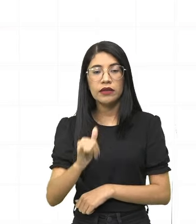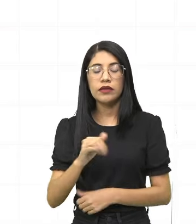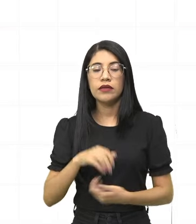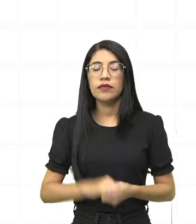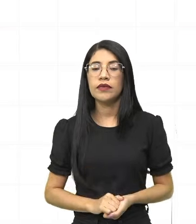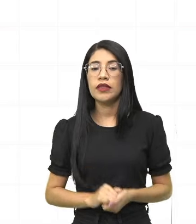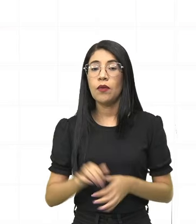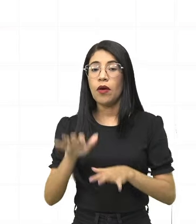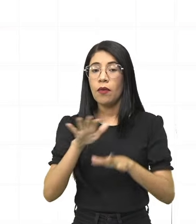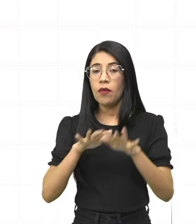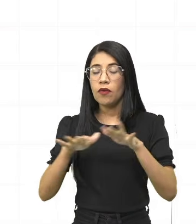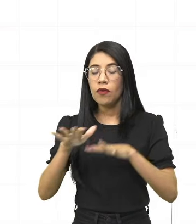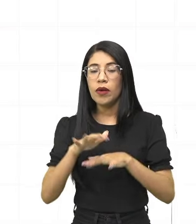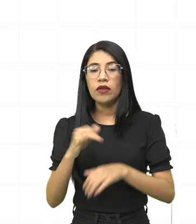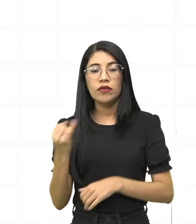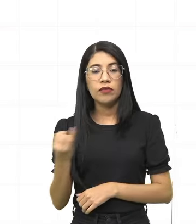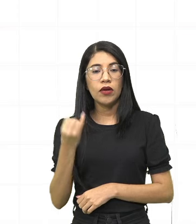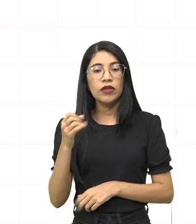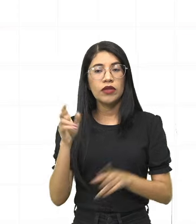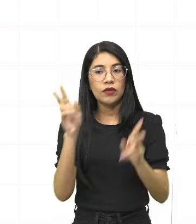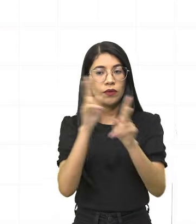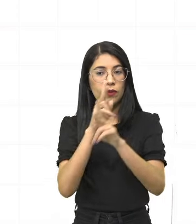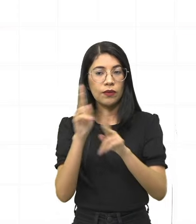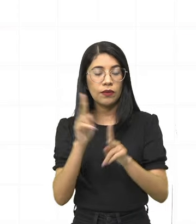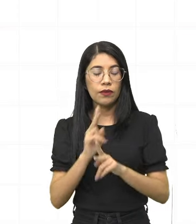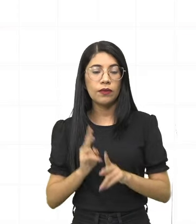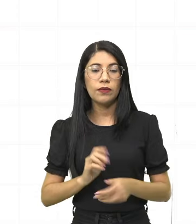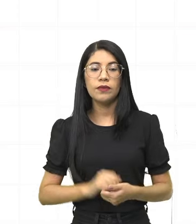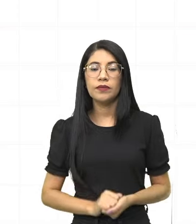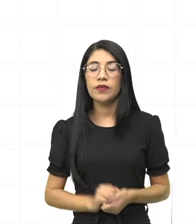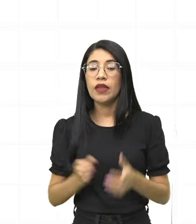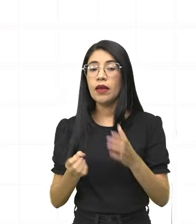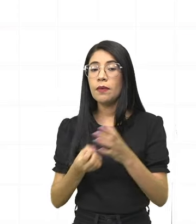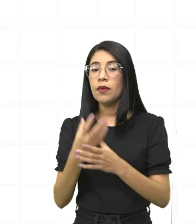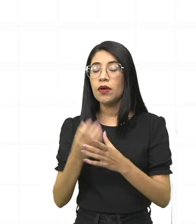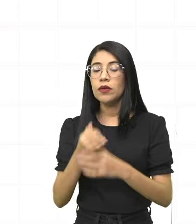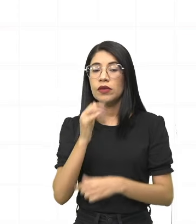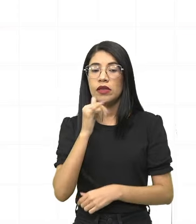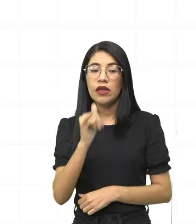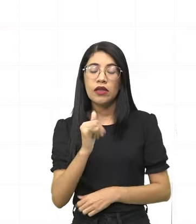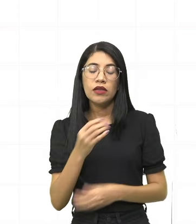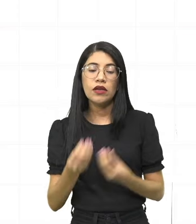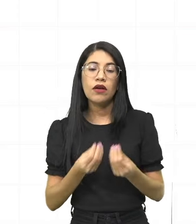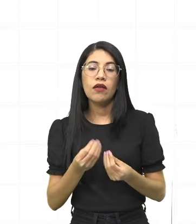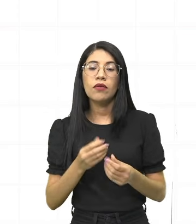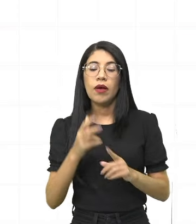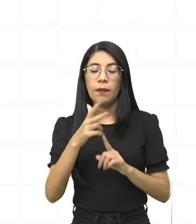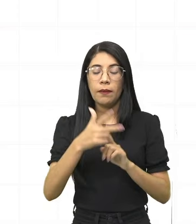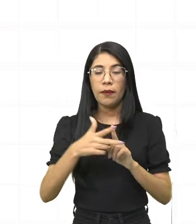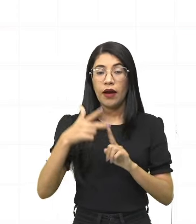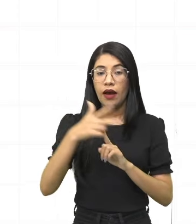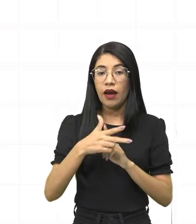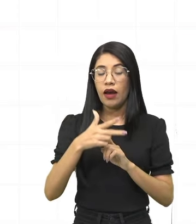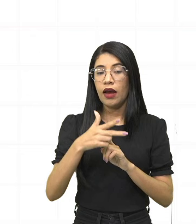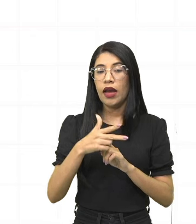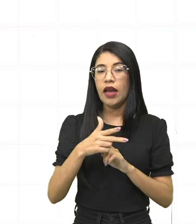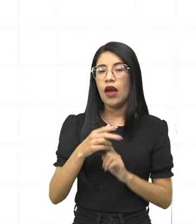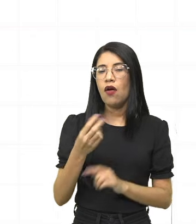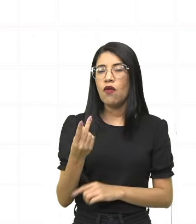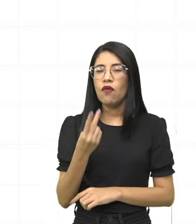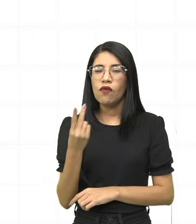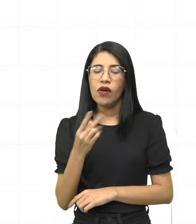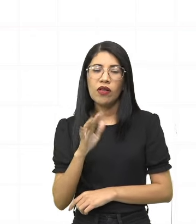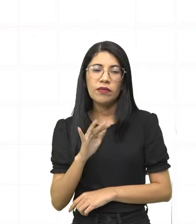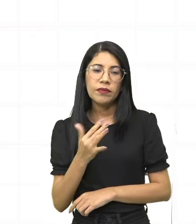movimentação dos ventos, tá bom? A energia produzida por uma central eólica, ela custa aí